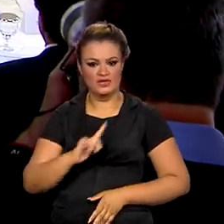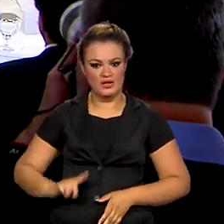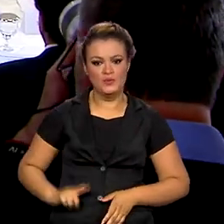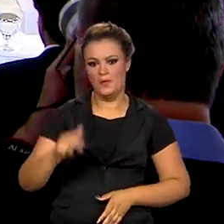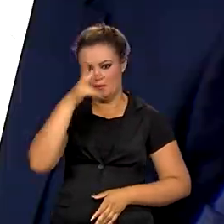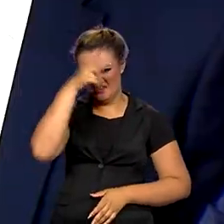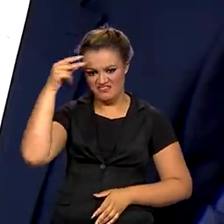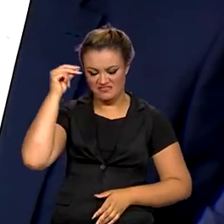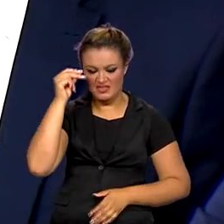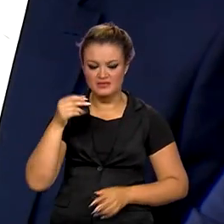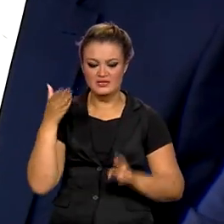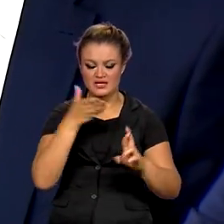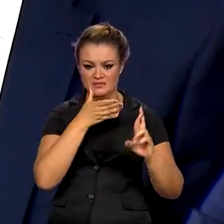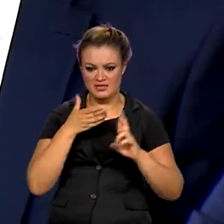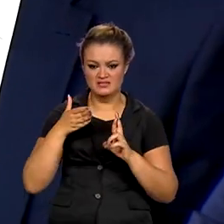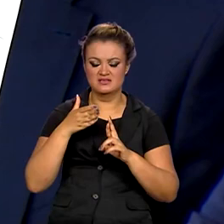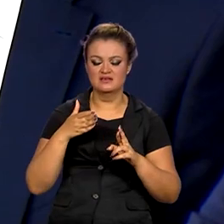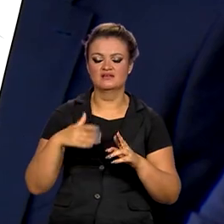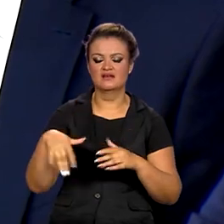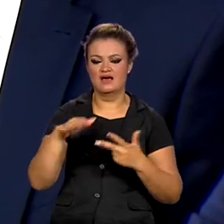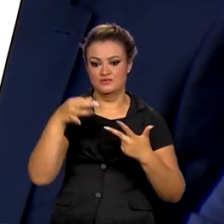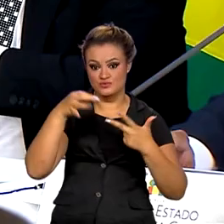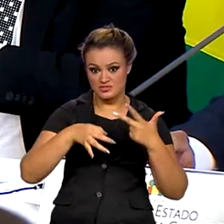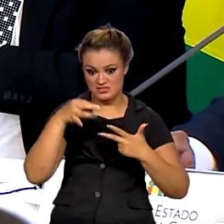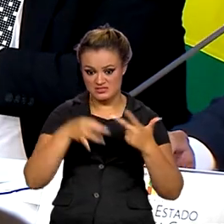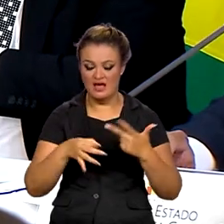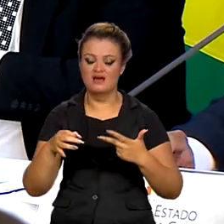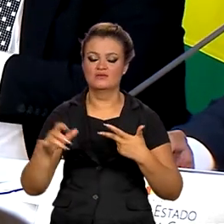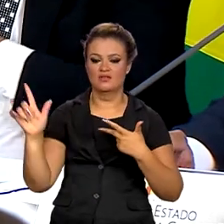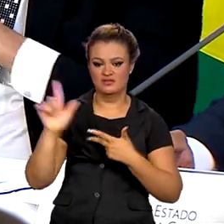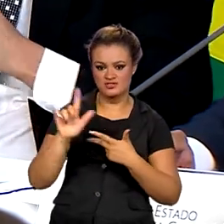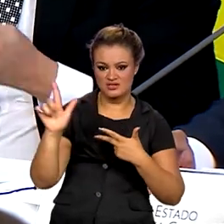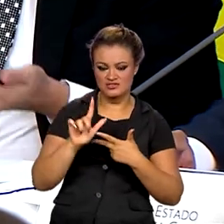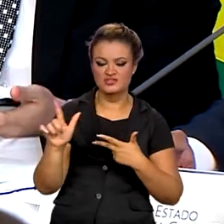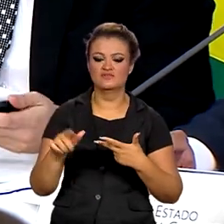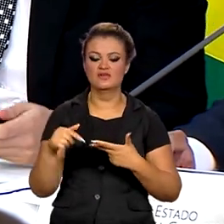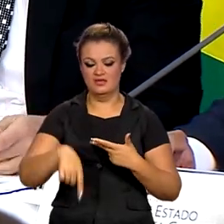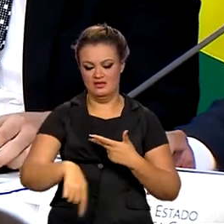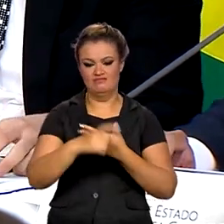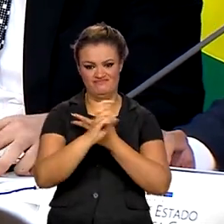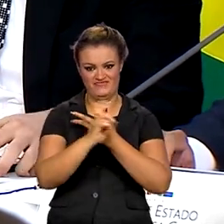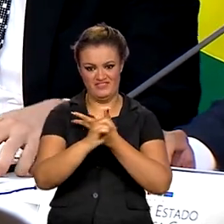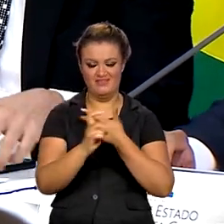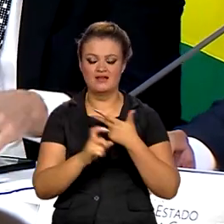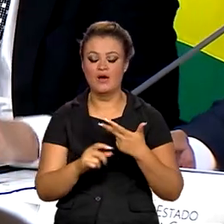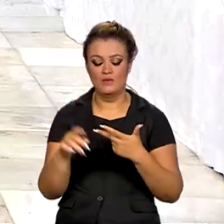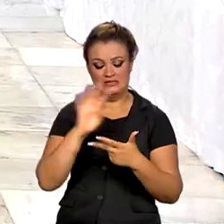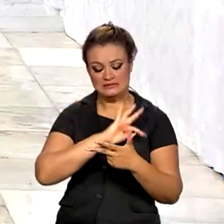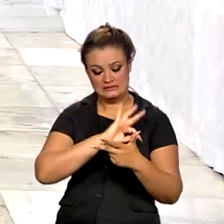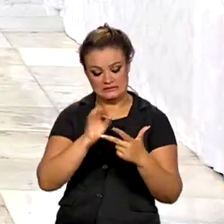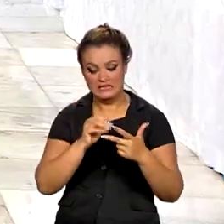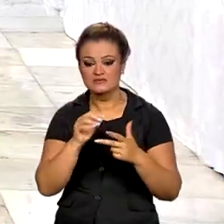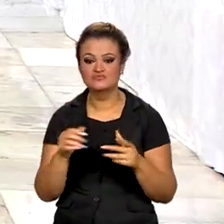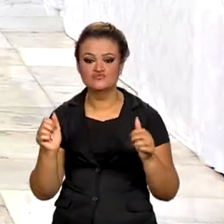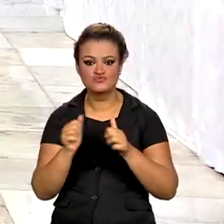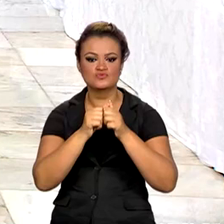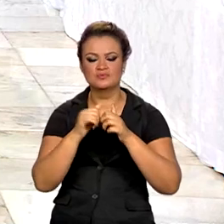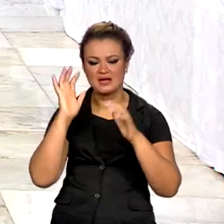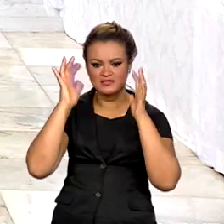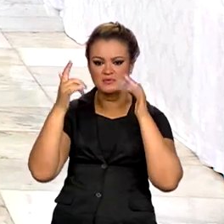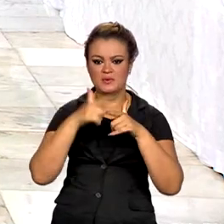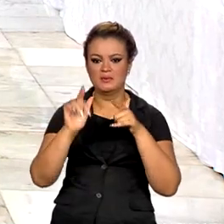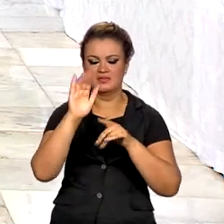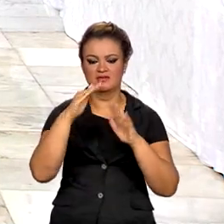Governadores, prefeitos, representantes do Poder Judiciário, do Legislativo e do Governo Federal, unidos para combater a violência